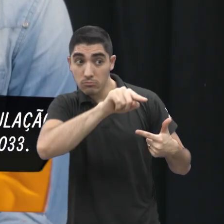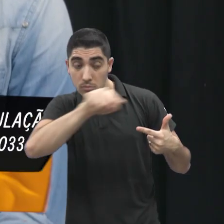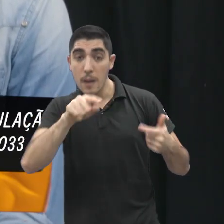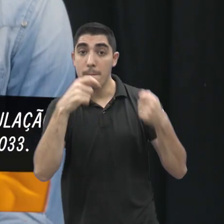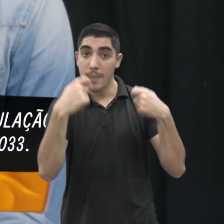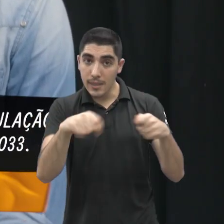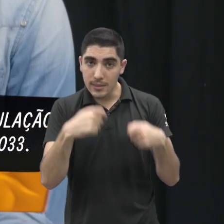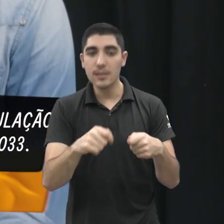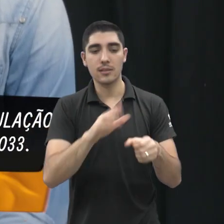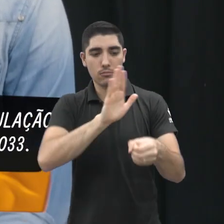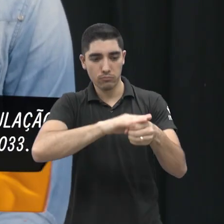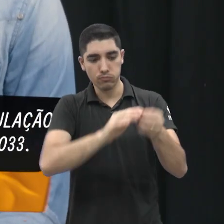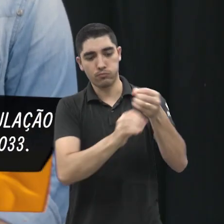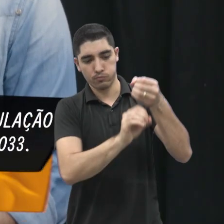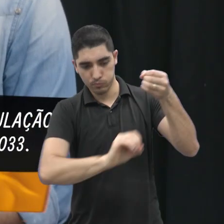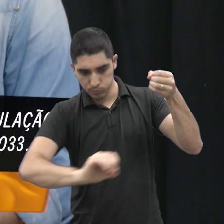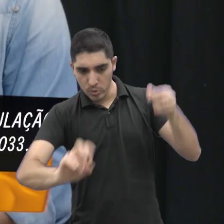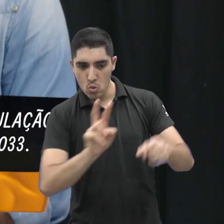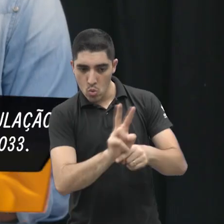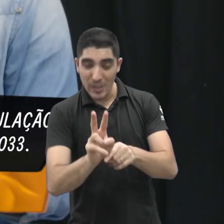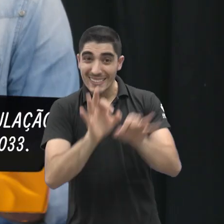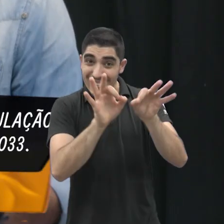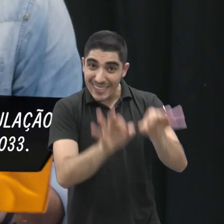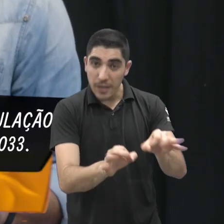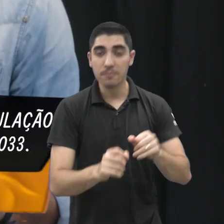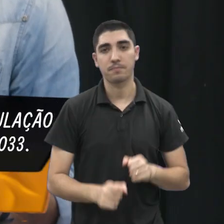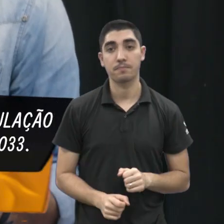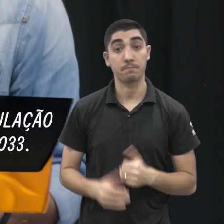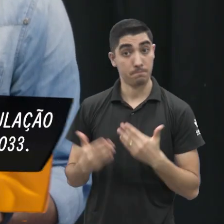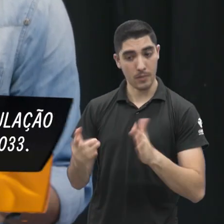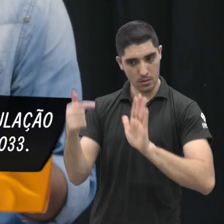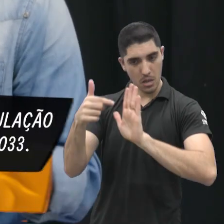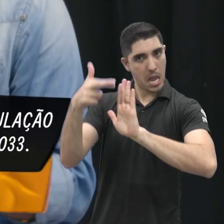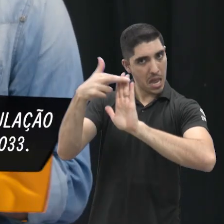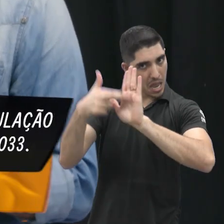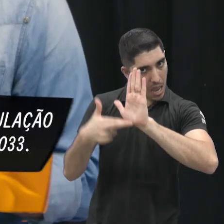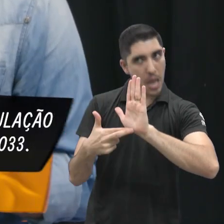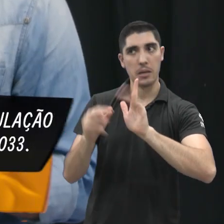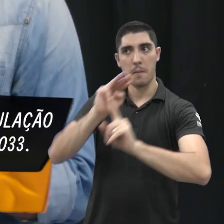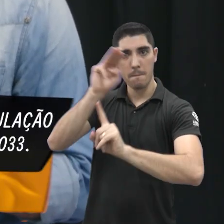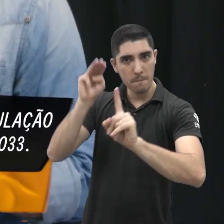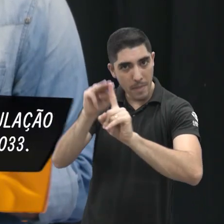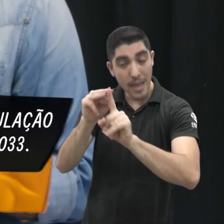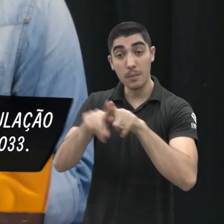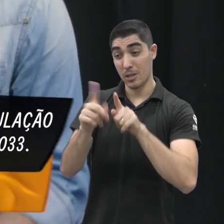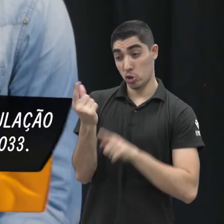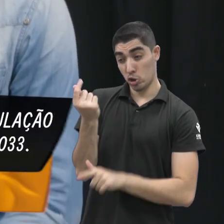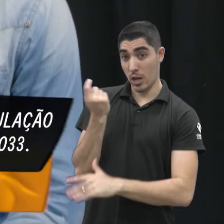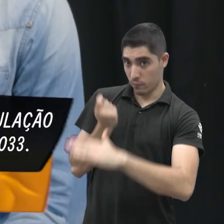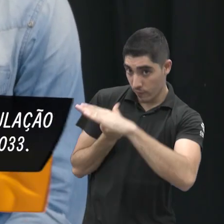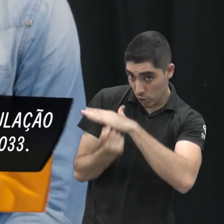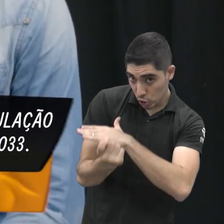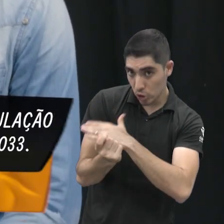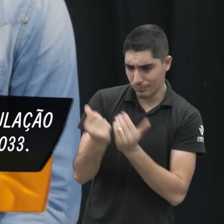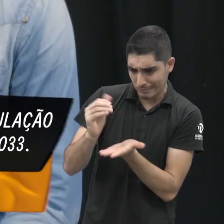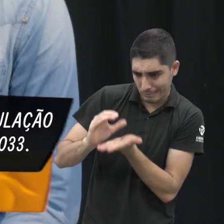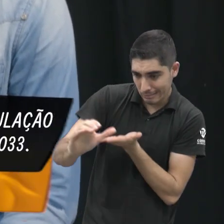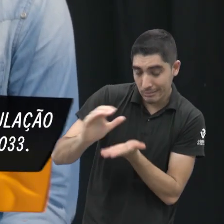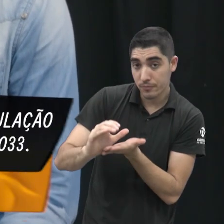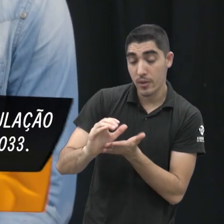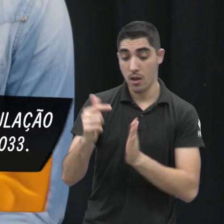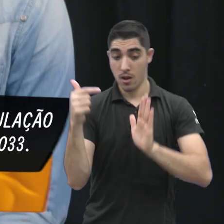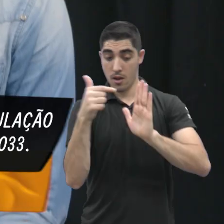e tratamento de esgoto. É isso aí. Além das regras e investimentos para que isso aconteça, o Marco Legal